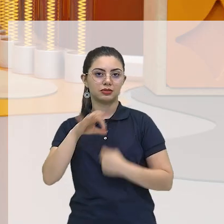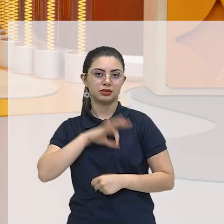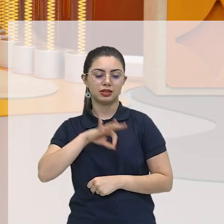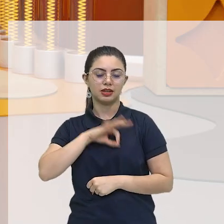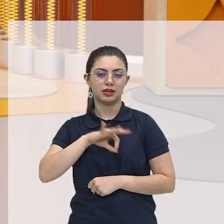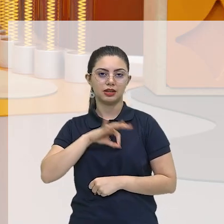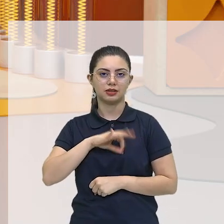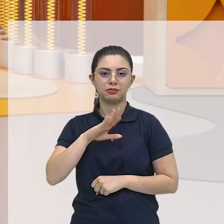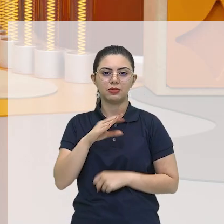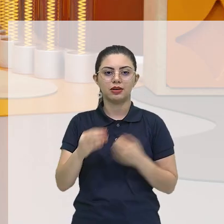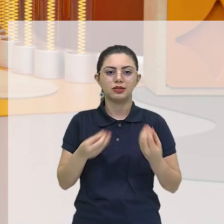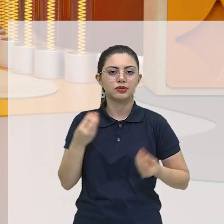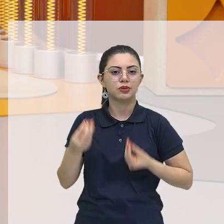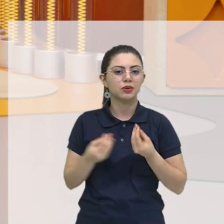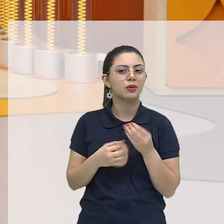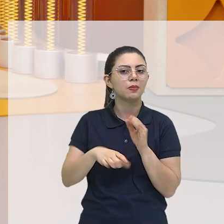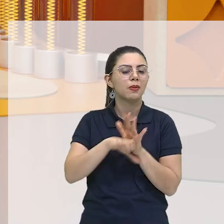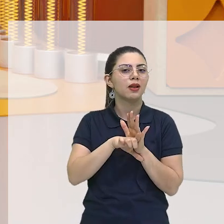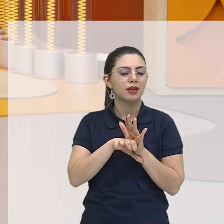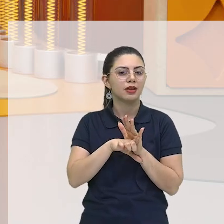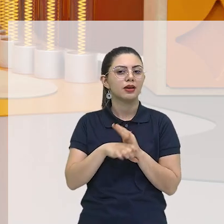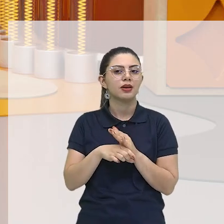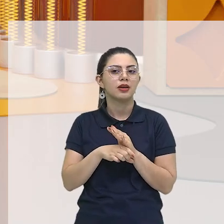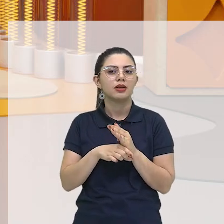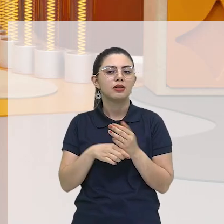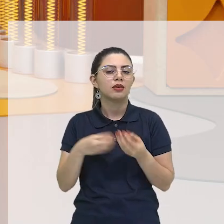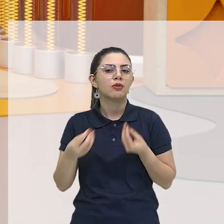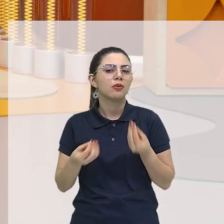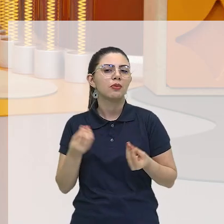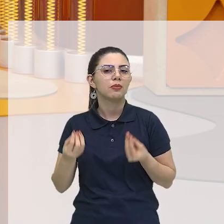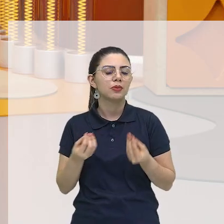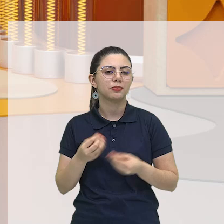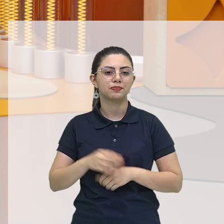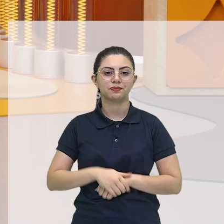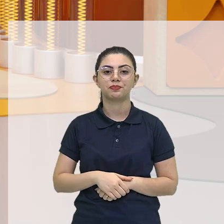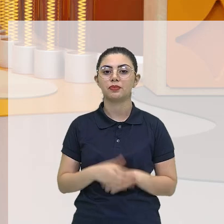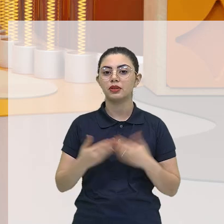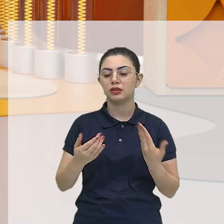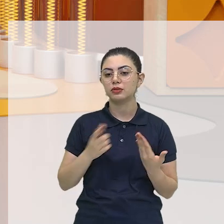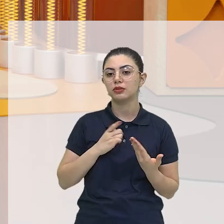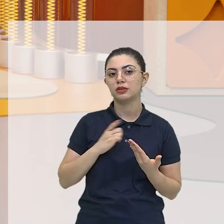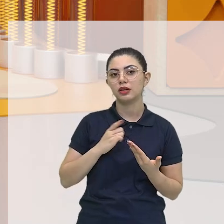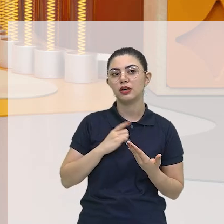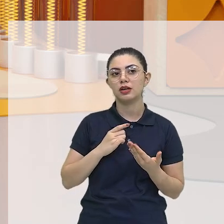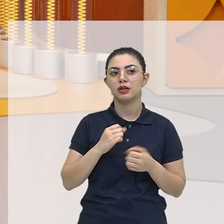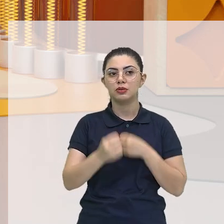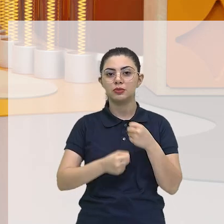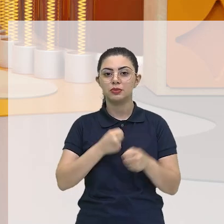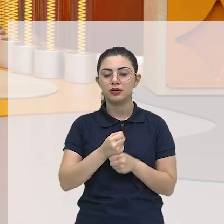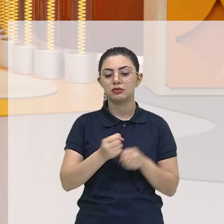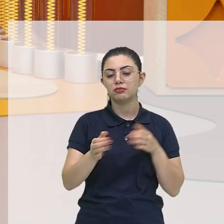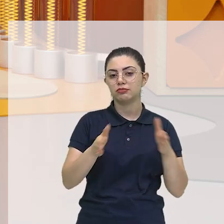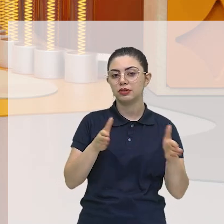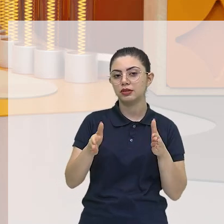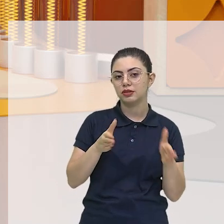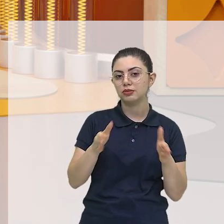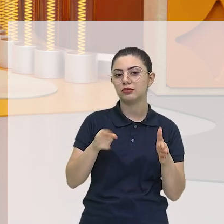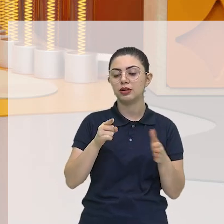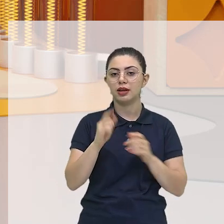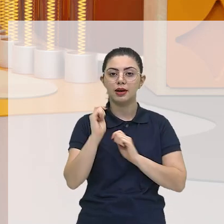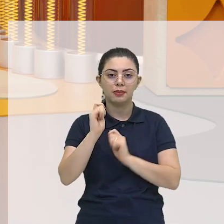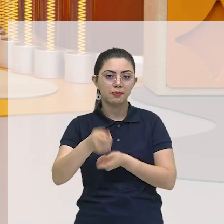Agora, como a lei do defeso ele funciona, gente? Em determinados períodos do ano, tá? A pesca